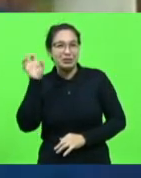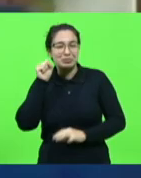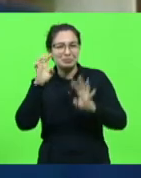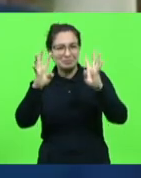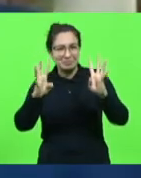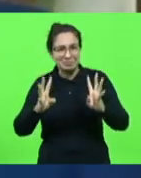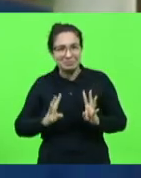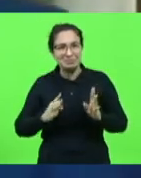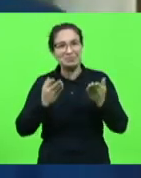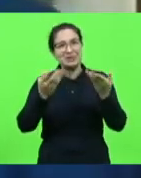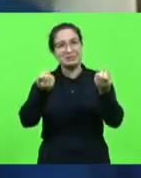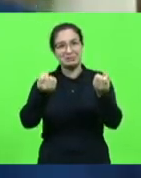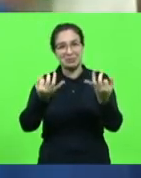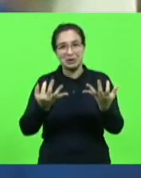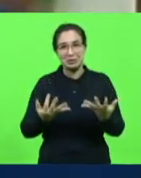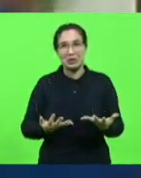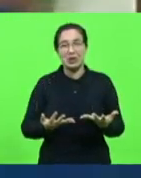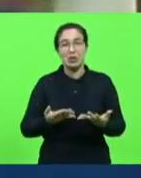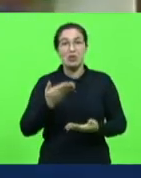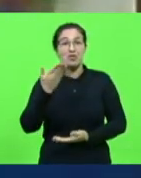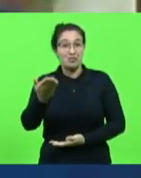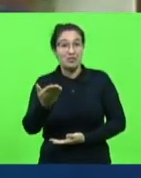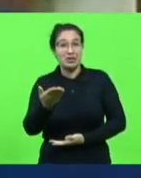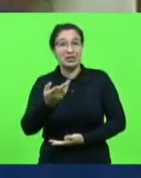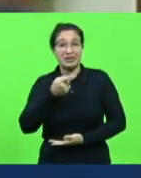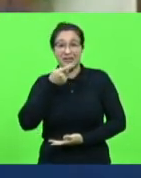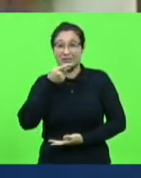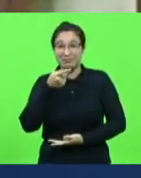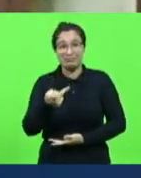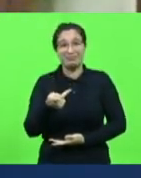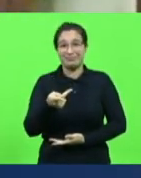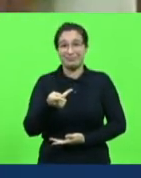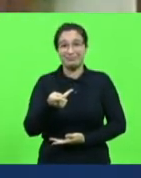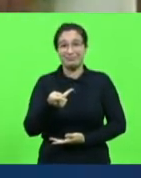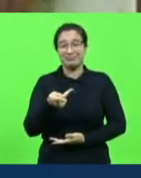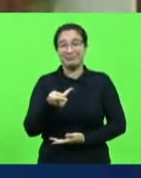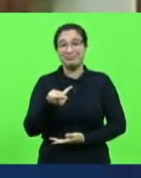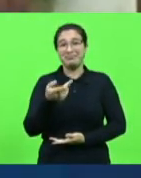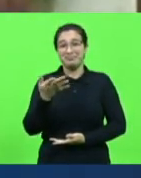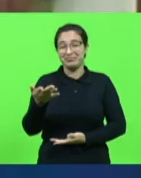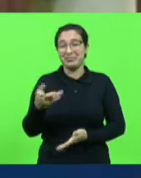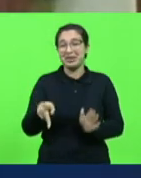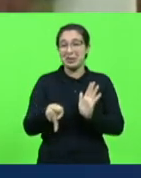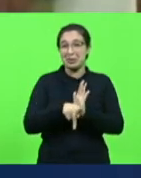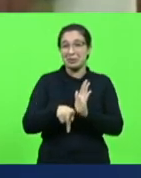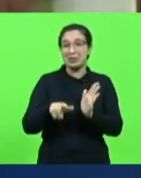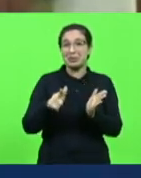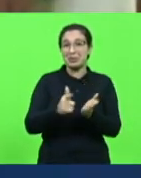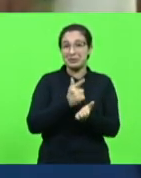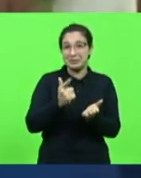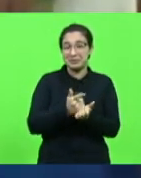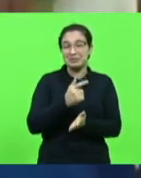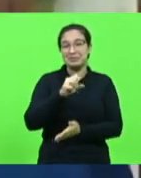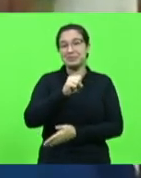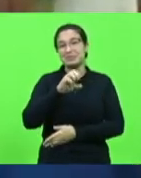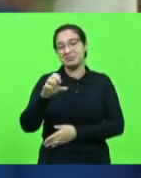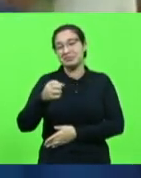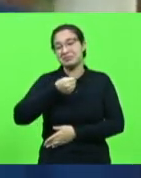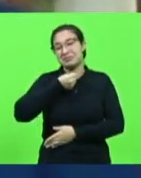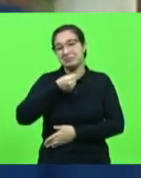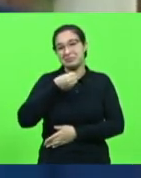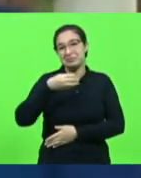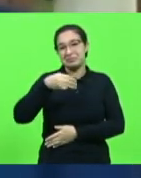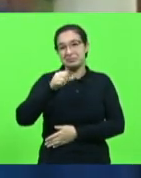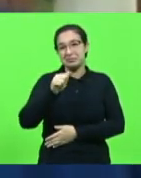saindo da boca do nosso ícone da literatura catarinense, o jornalista Moacir